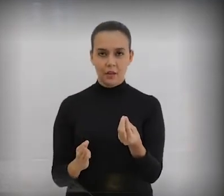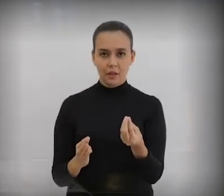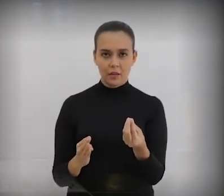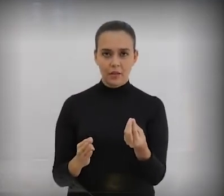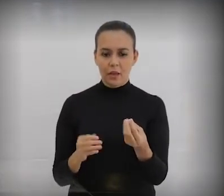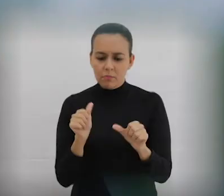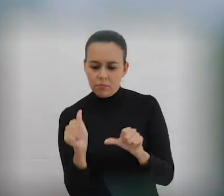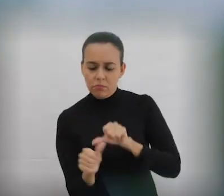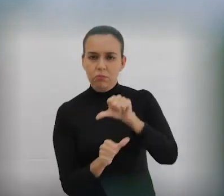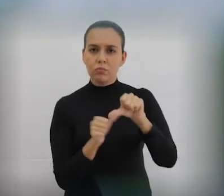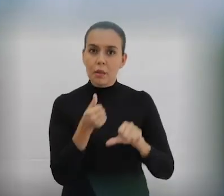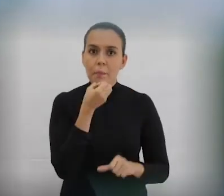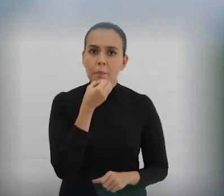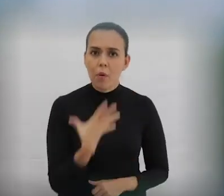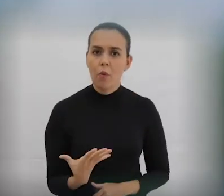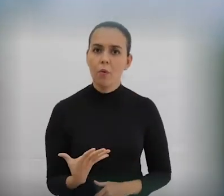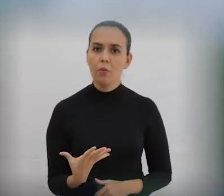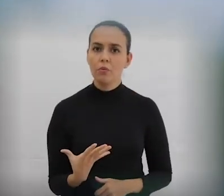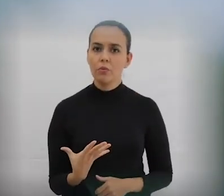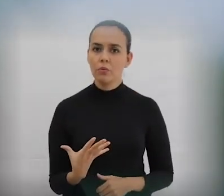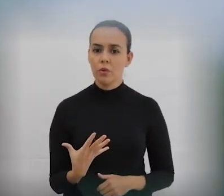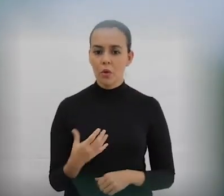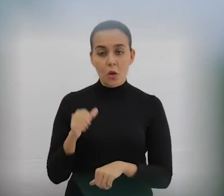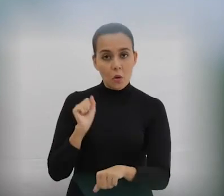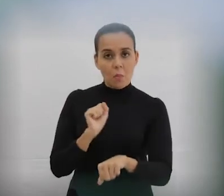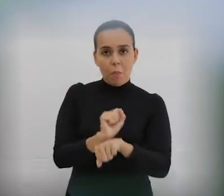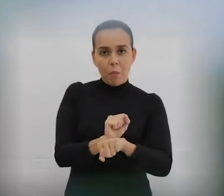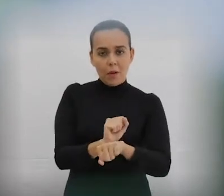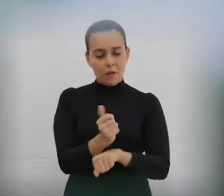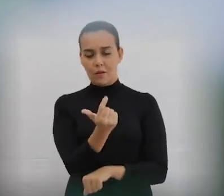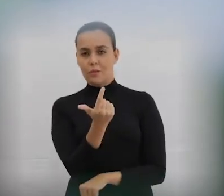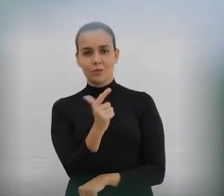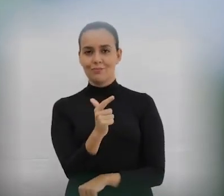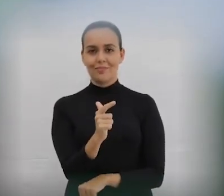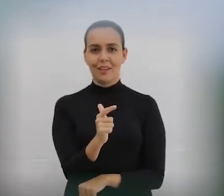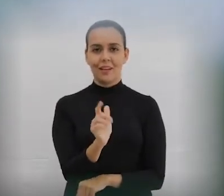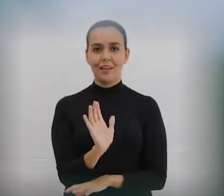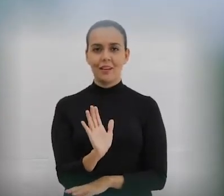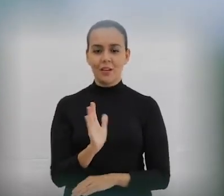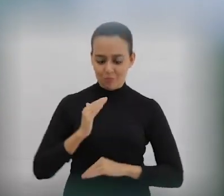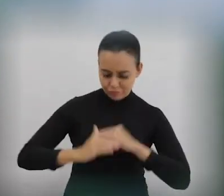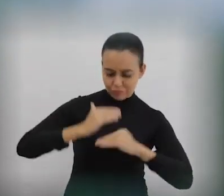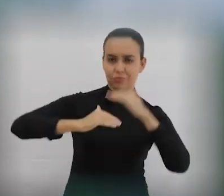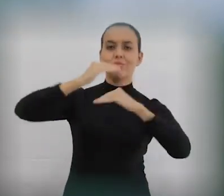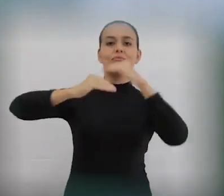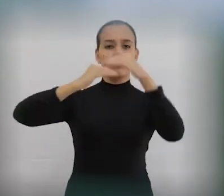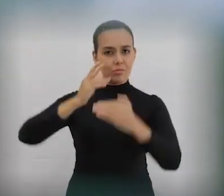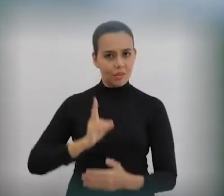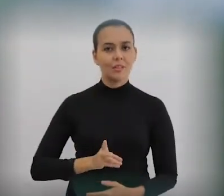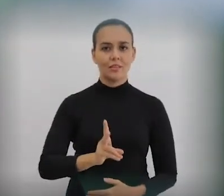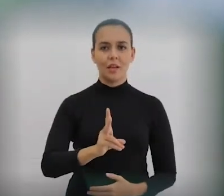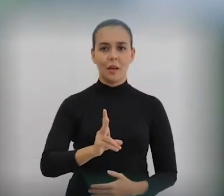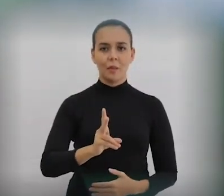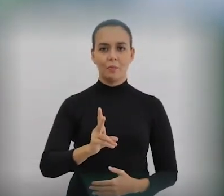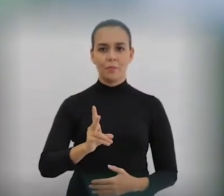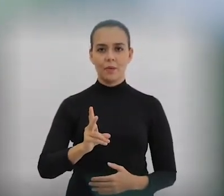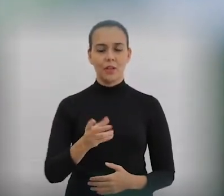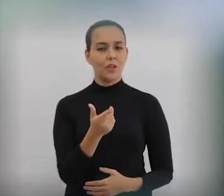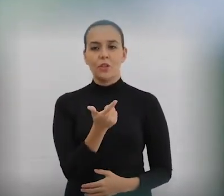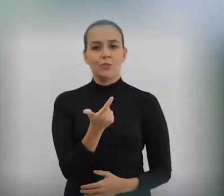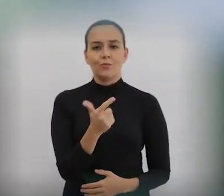vai parar. Eu acho que isso é uma coisa que não tem volta, ainda bem, né? Não tem mais volta, por